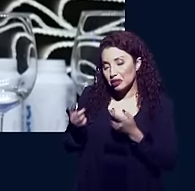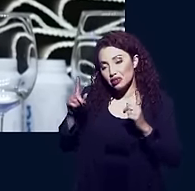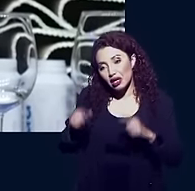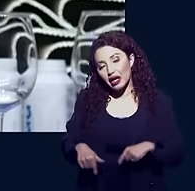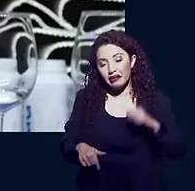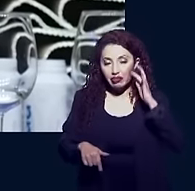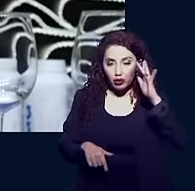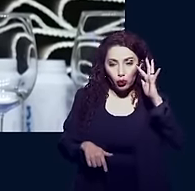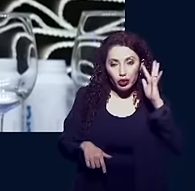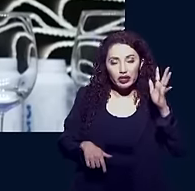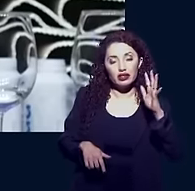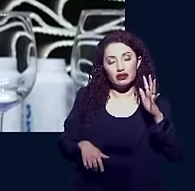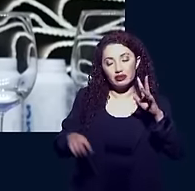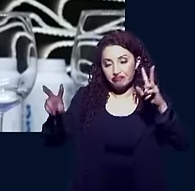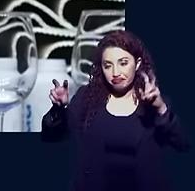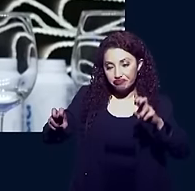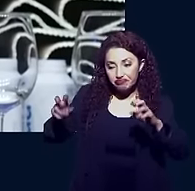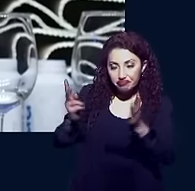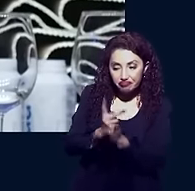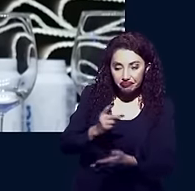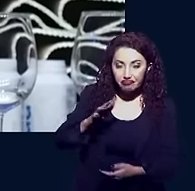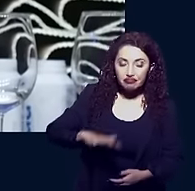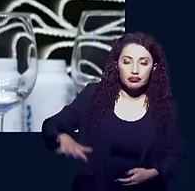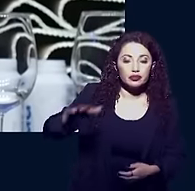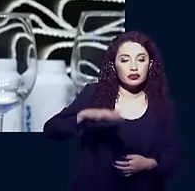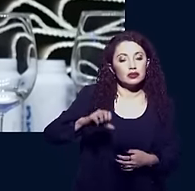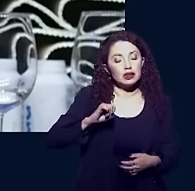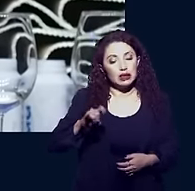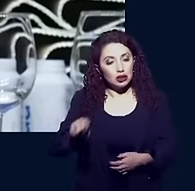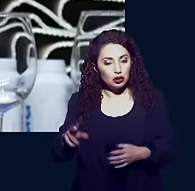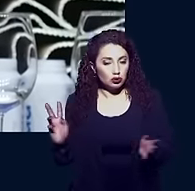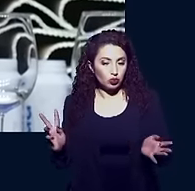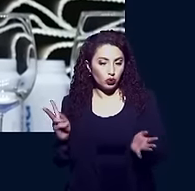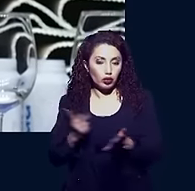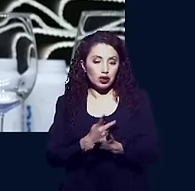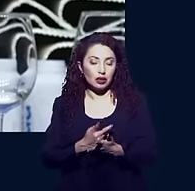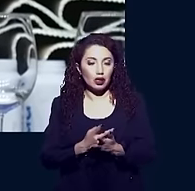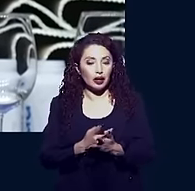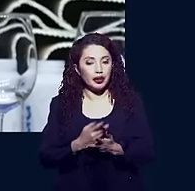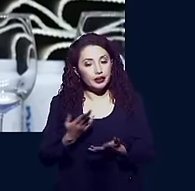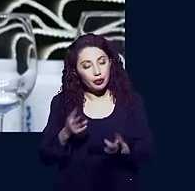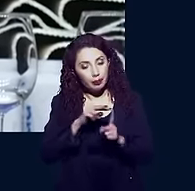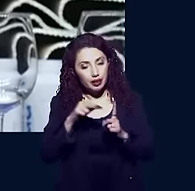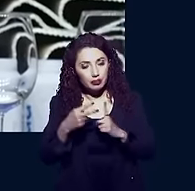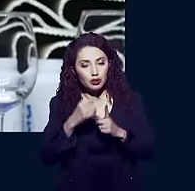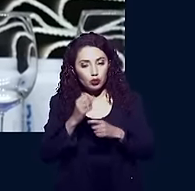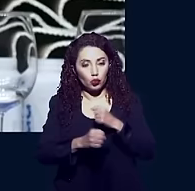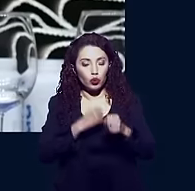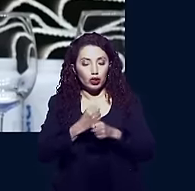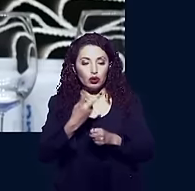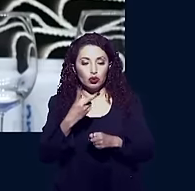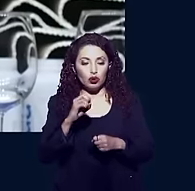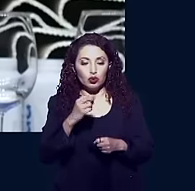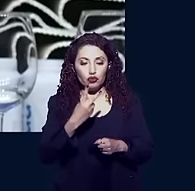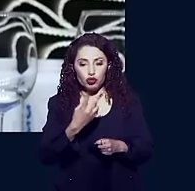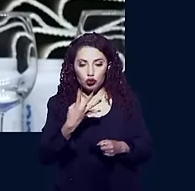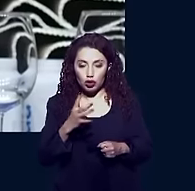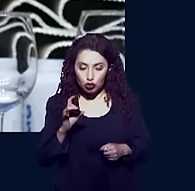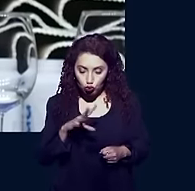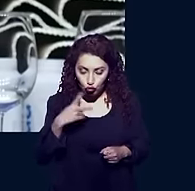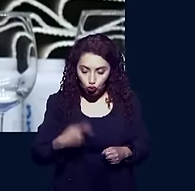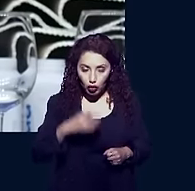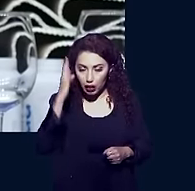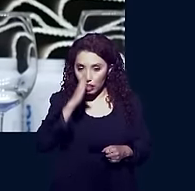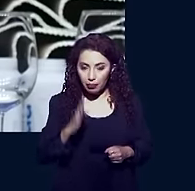sobre o que tá acontecendo e Se isso tiver acontecendo a perspectiva para para 24 não só no Brasil mas em todos os outros